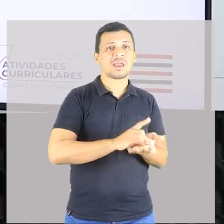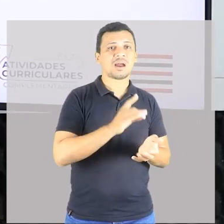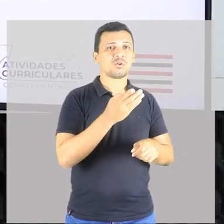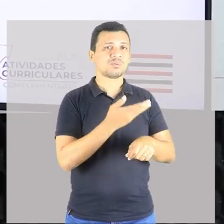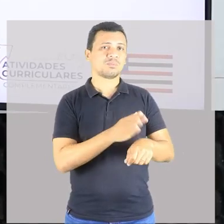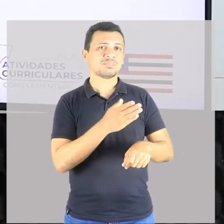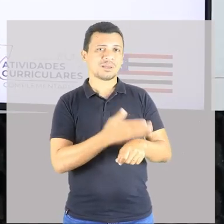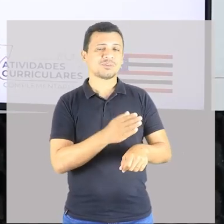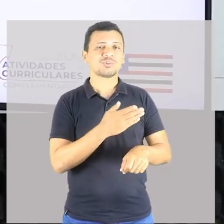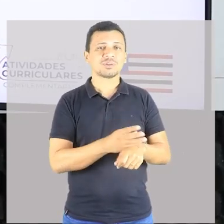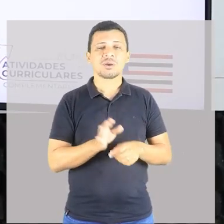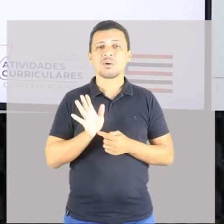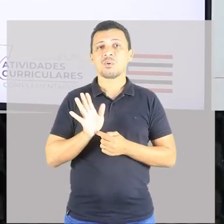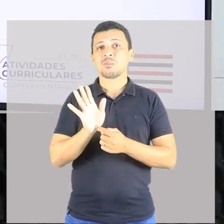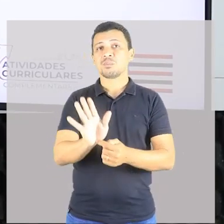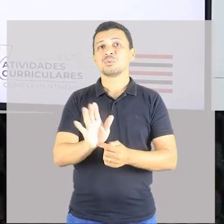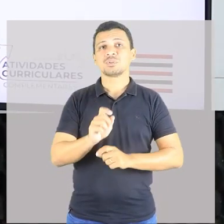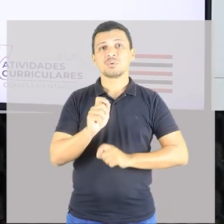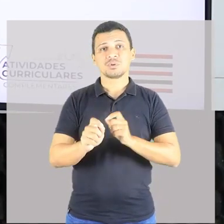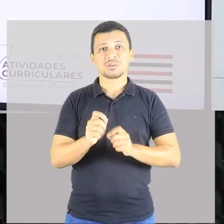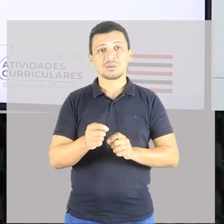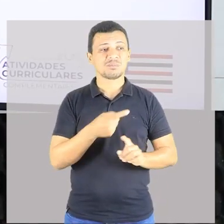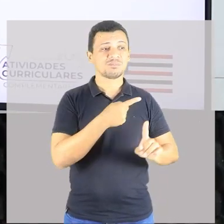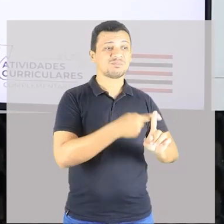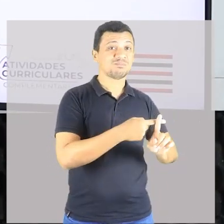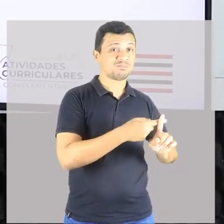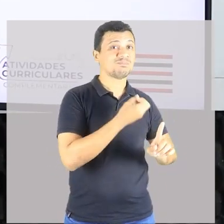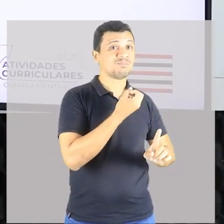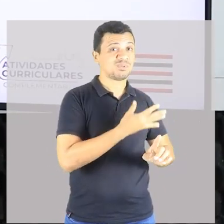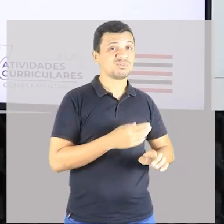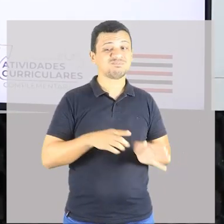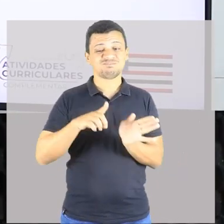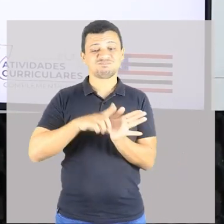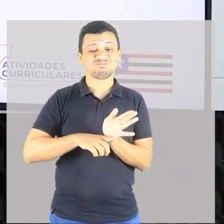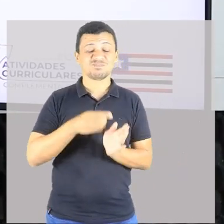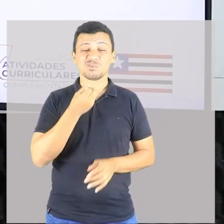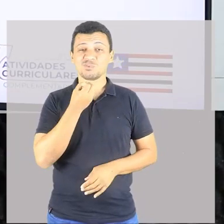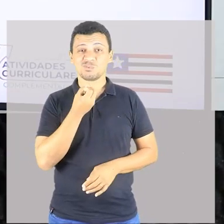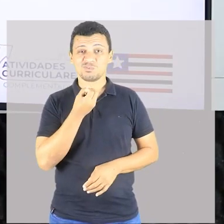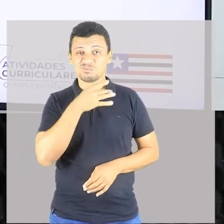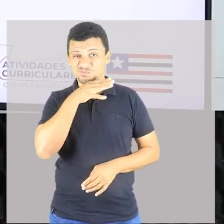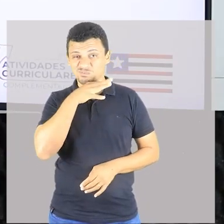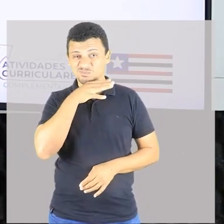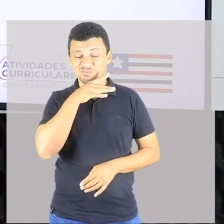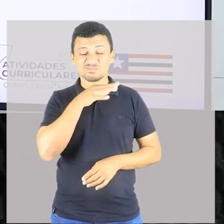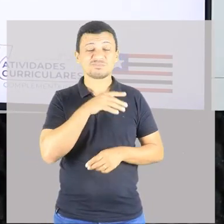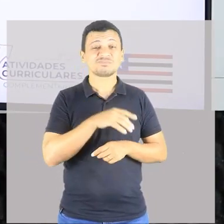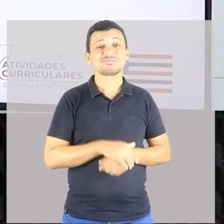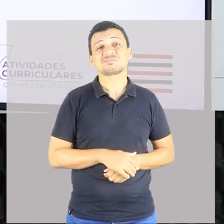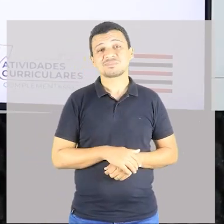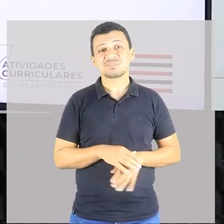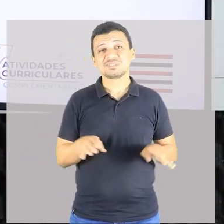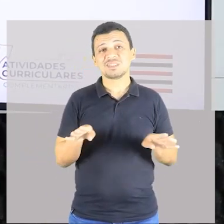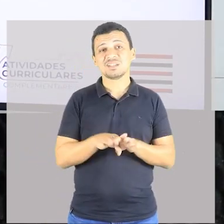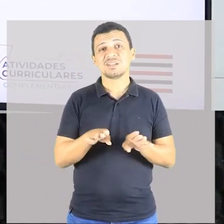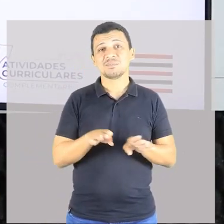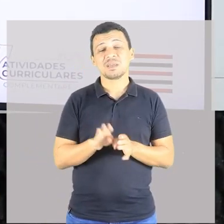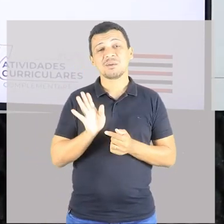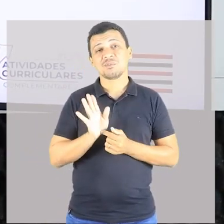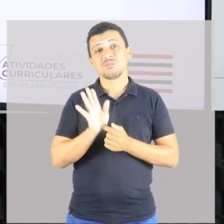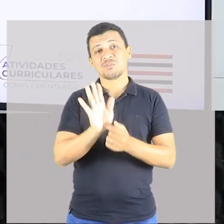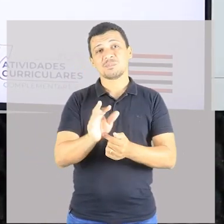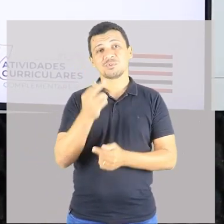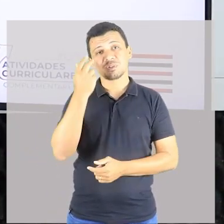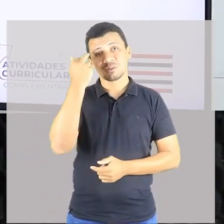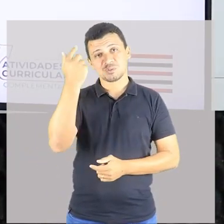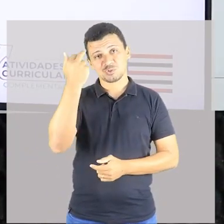prática, né? Vamos evidenciar ali pontos positivos e negativos da globalização, tá certo? Vamos evidenciar aí o processo, claro, histórico